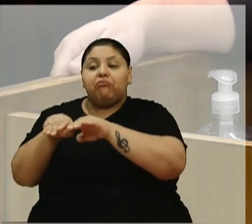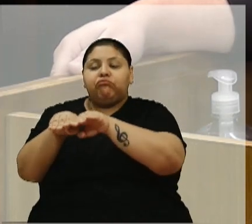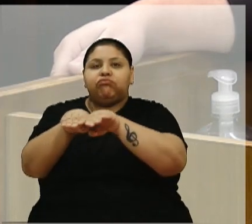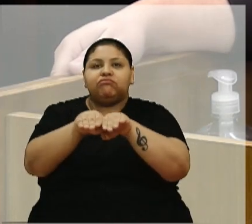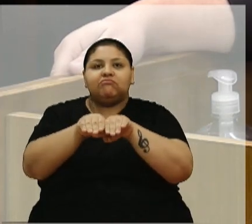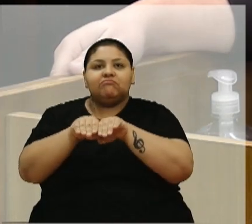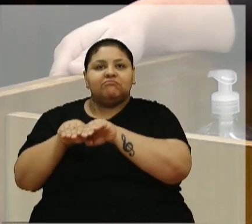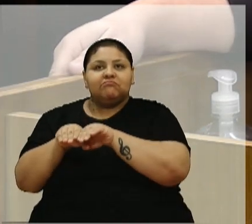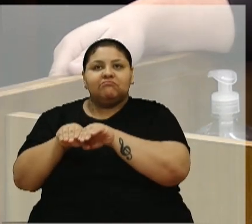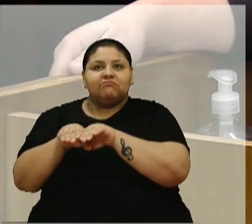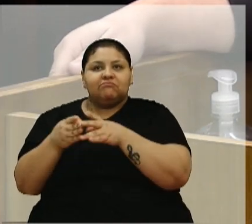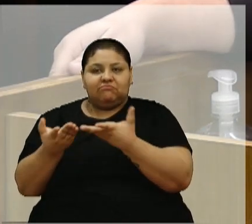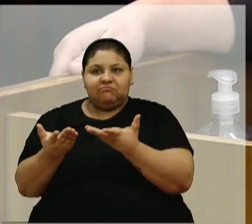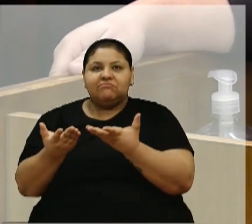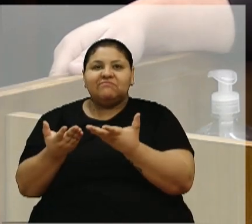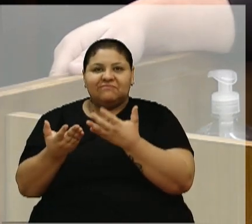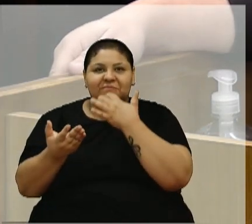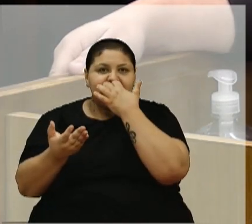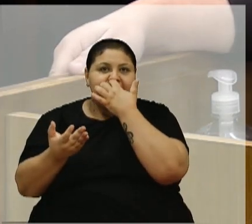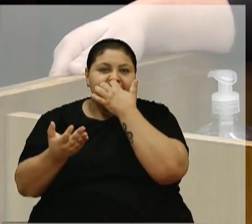Estão criando só um lado.